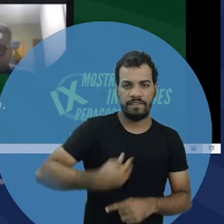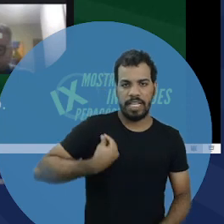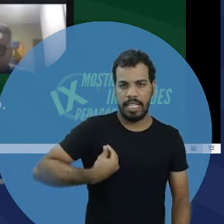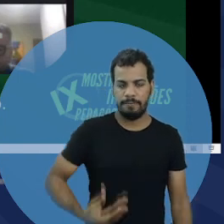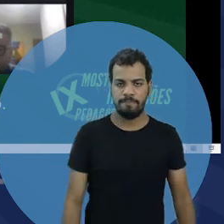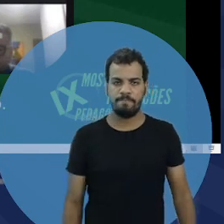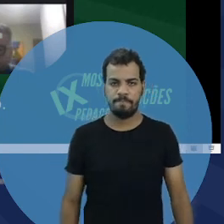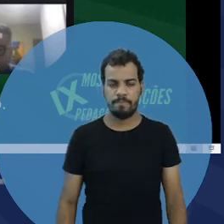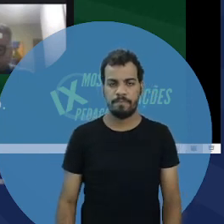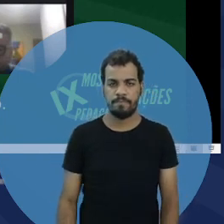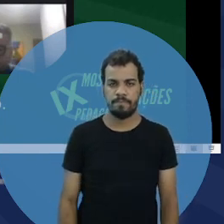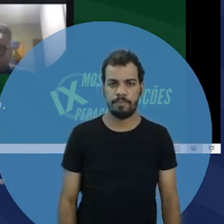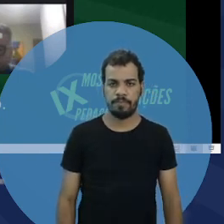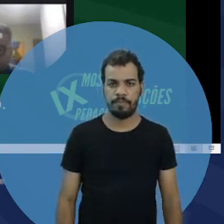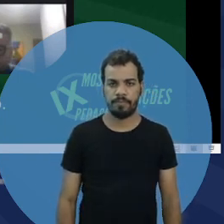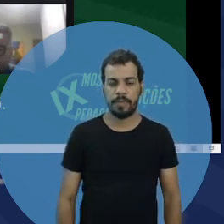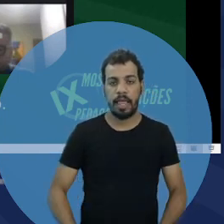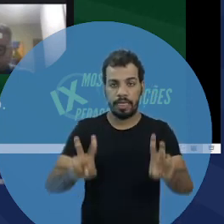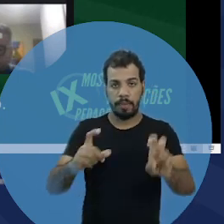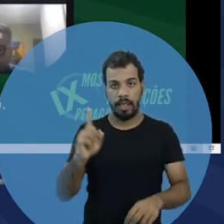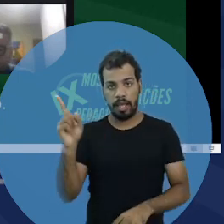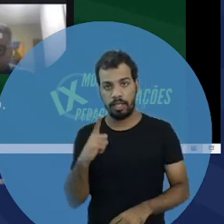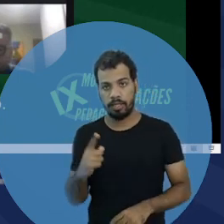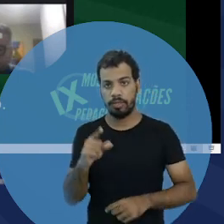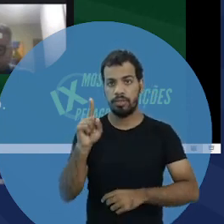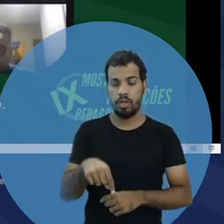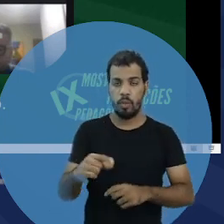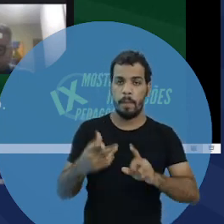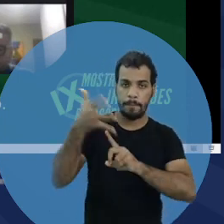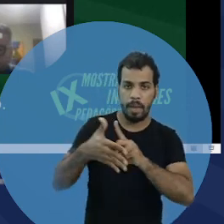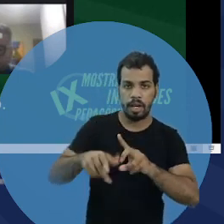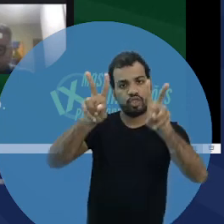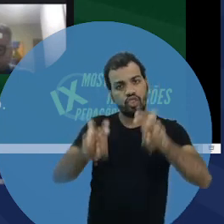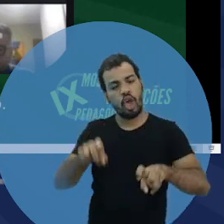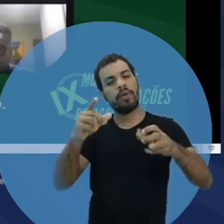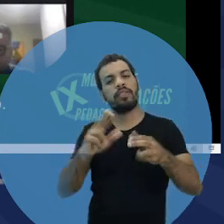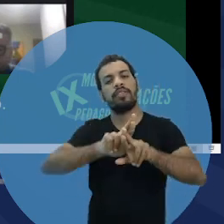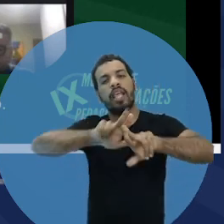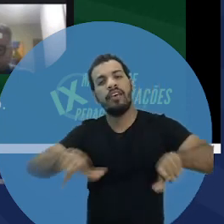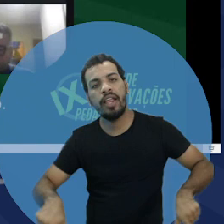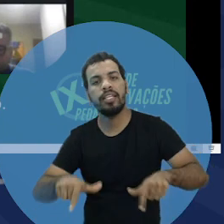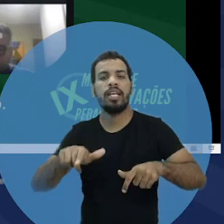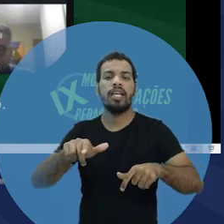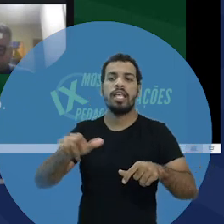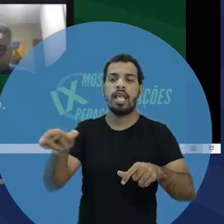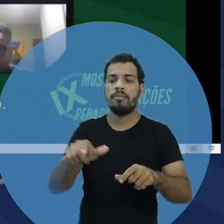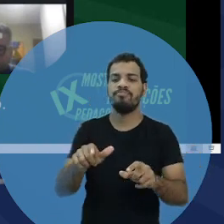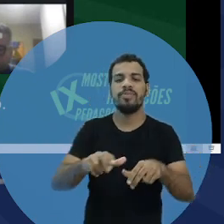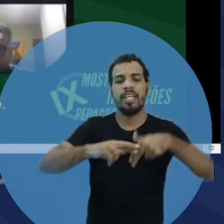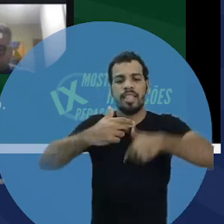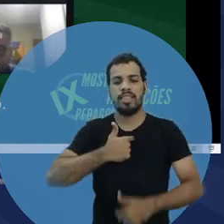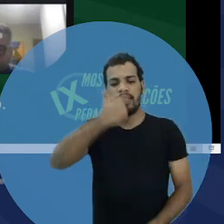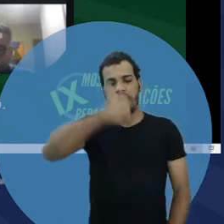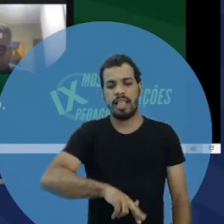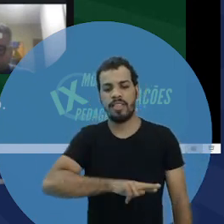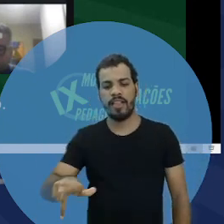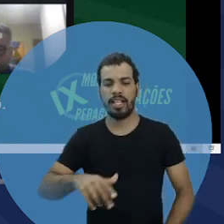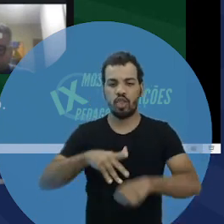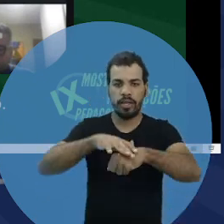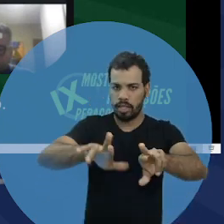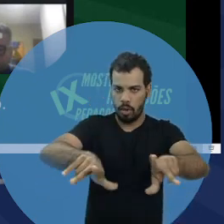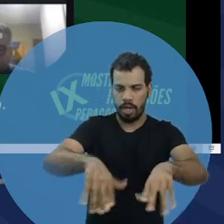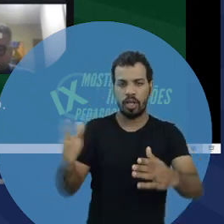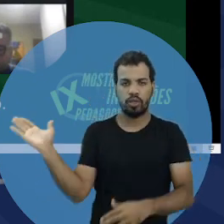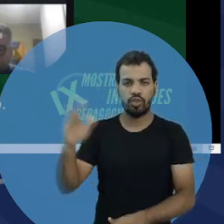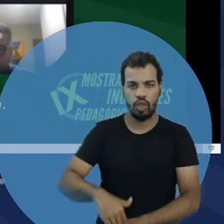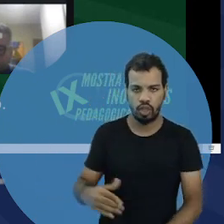Temos aqui, nas nossas ações, que foi uma palestra sobre diferença não é doença. Então, nós trouxemos o psicólogo Júlio César e também